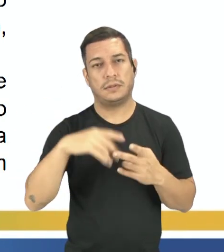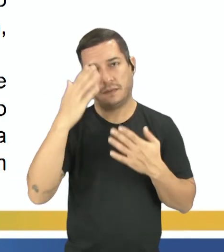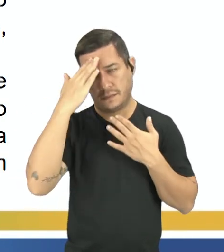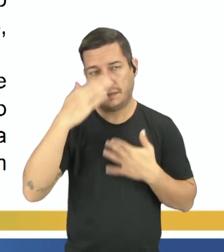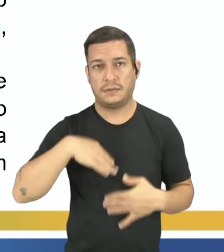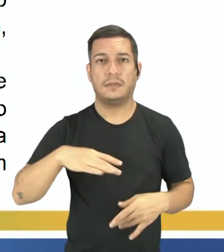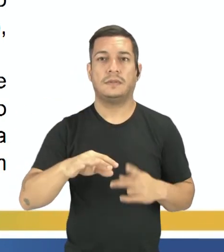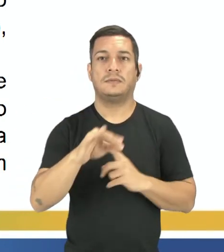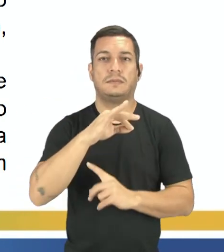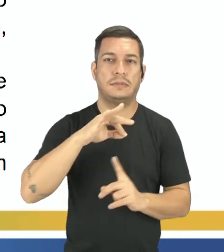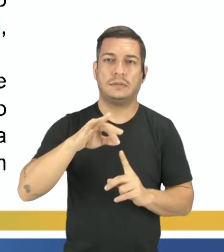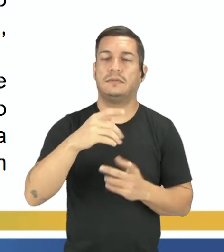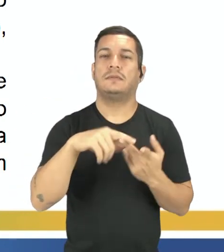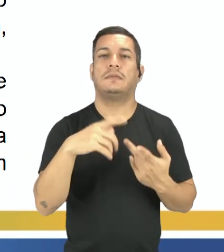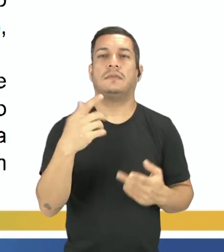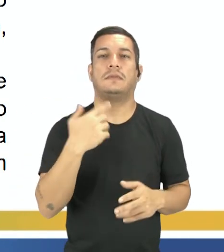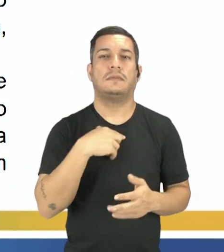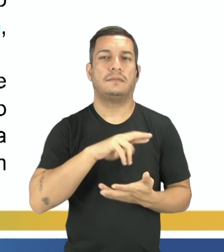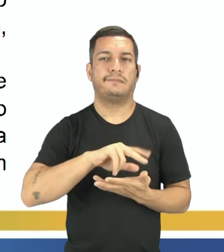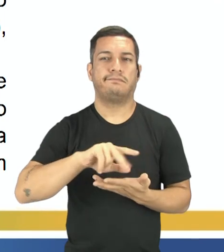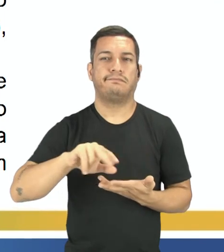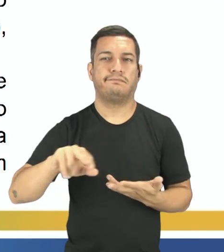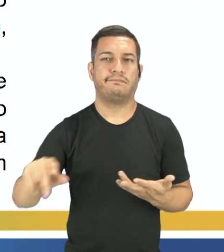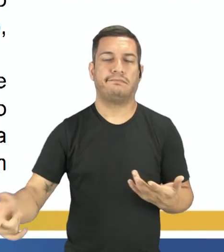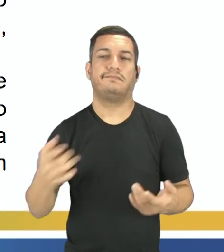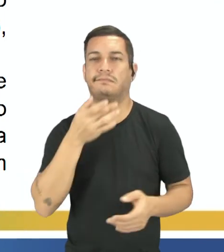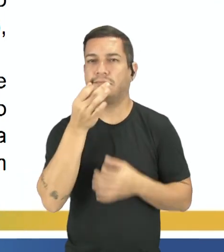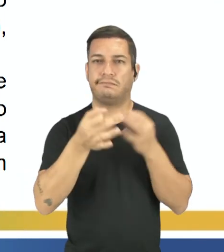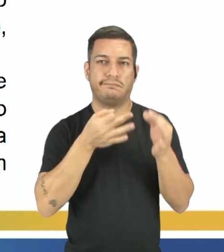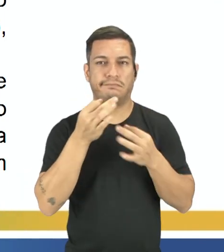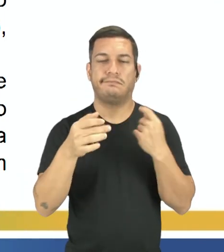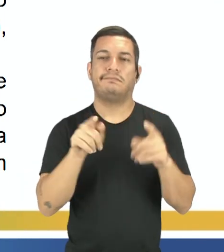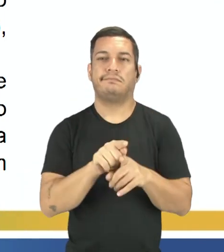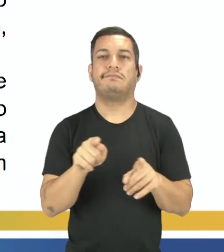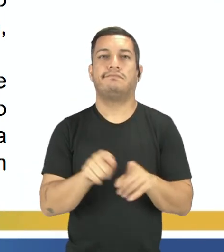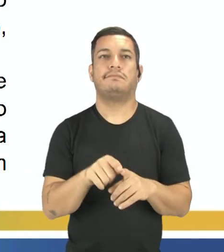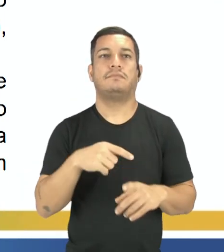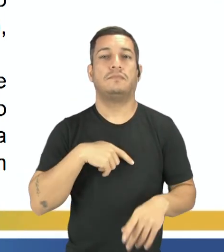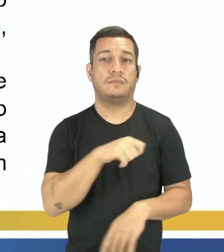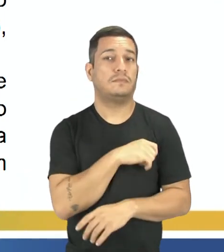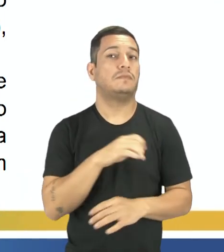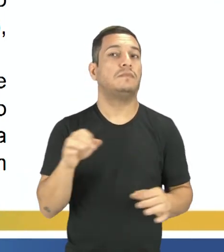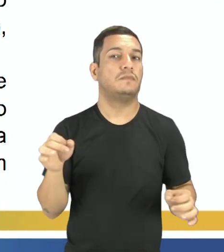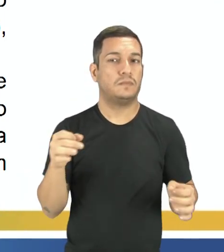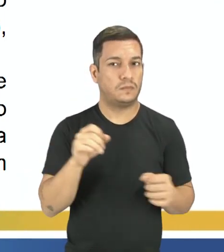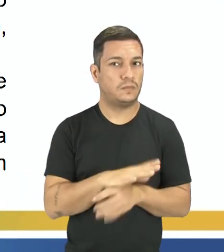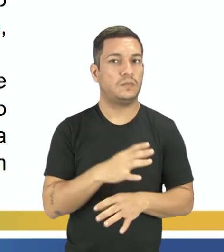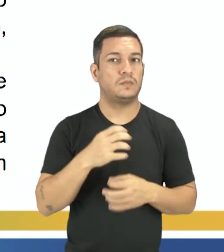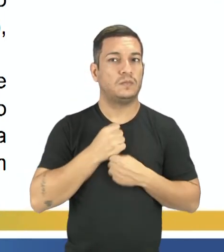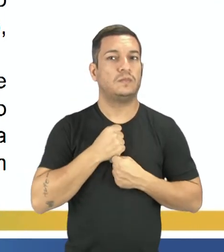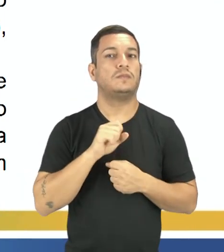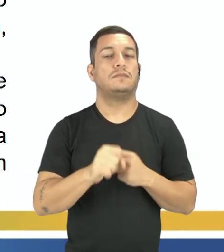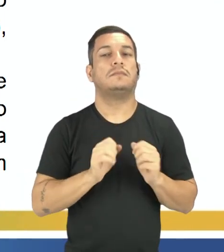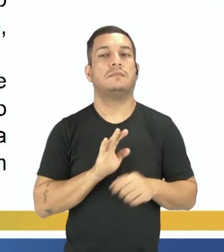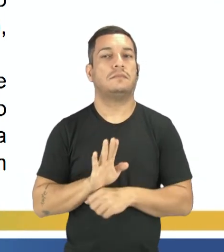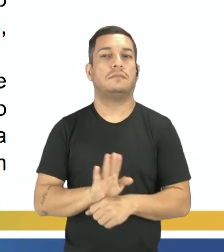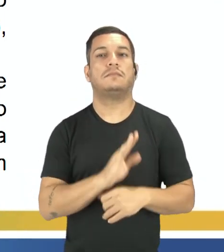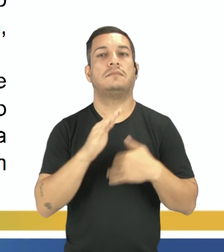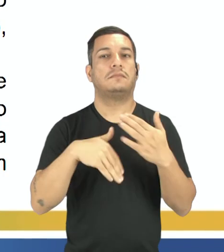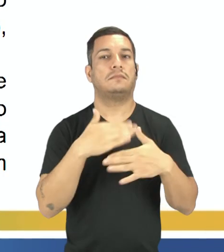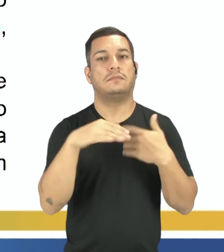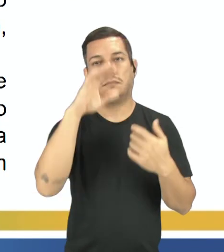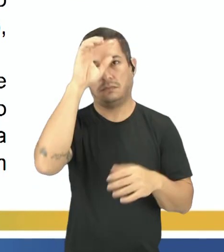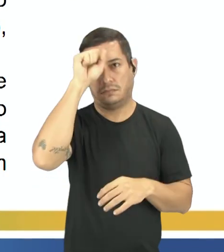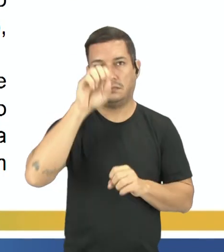físico, o espiritual, as suas diversidades, as suas opiniões, um aluno pronto para contribuir com o processo de ensino